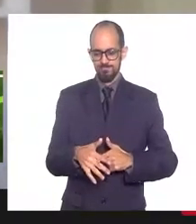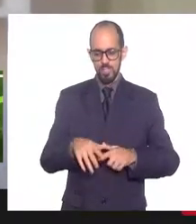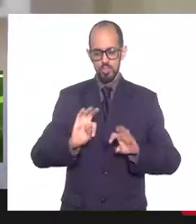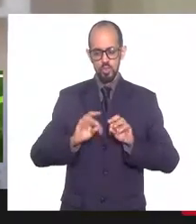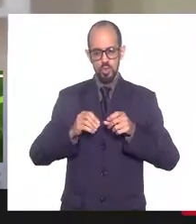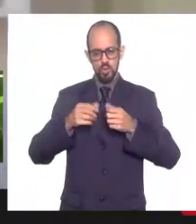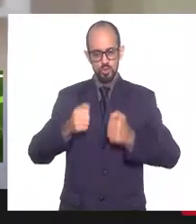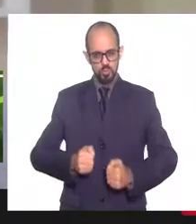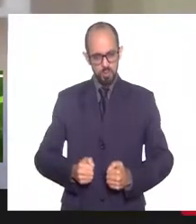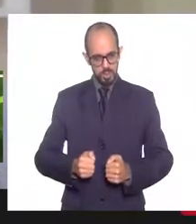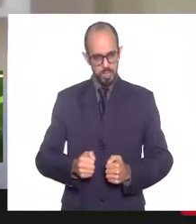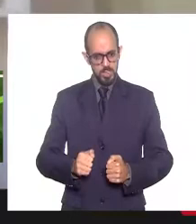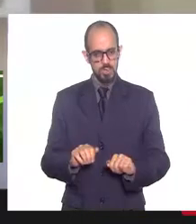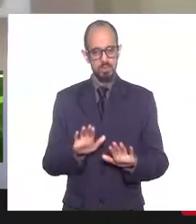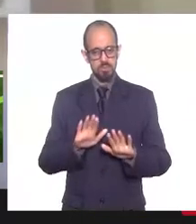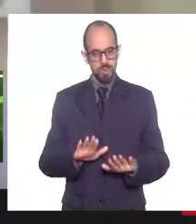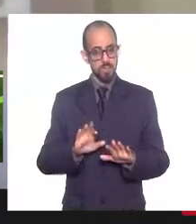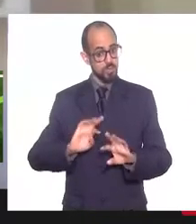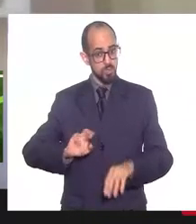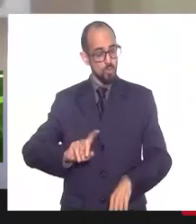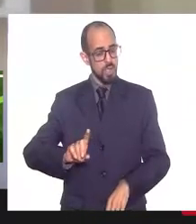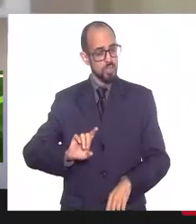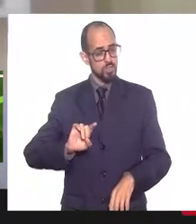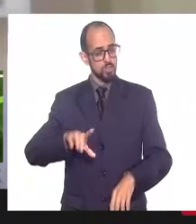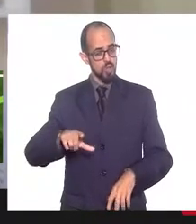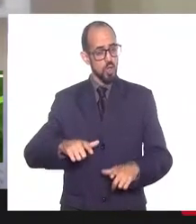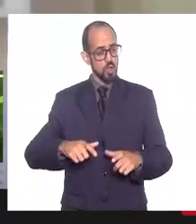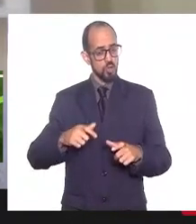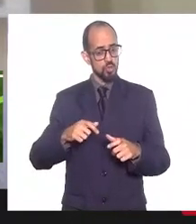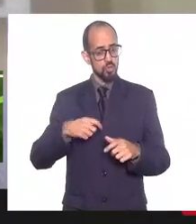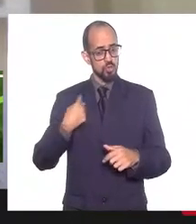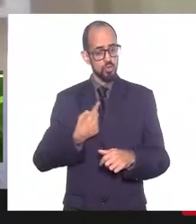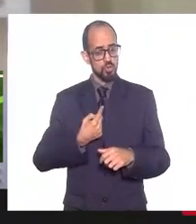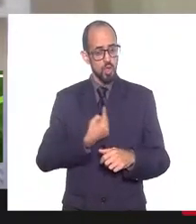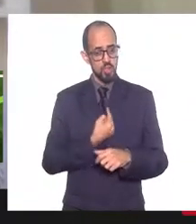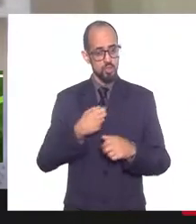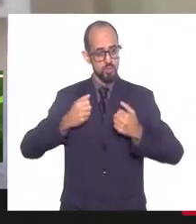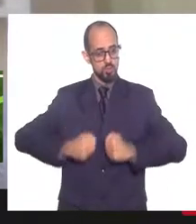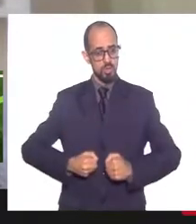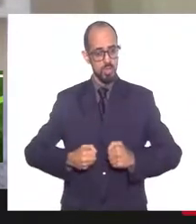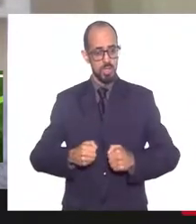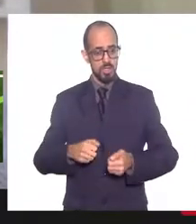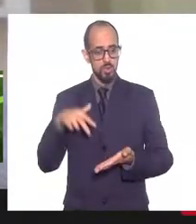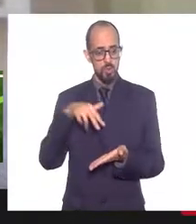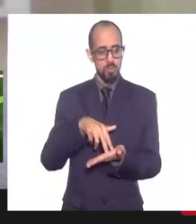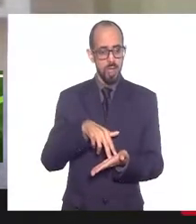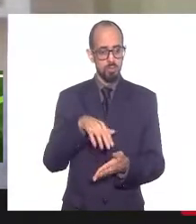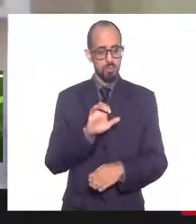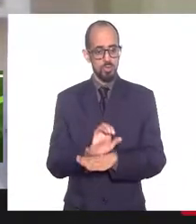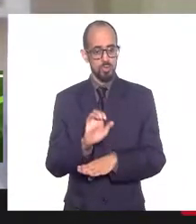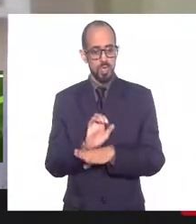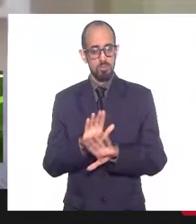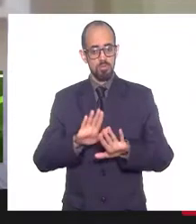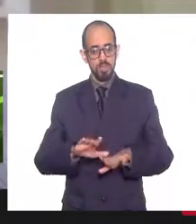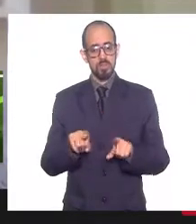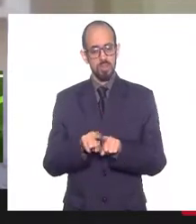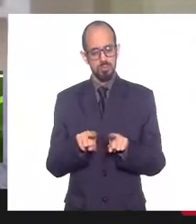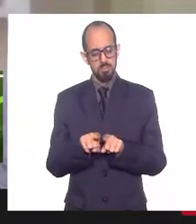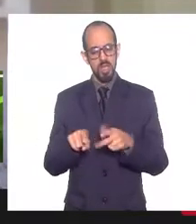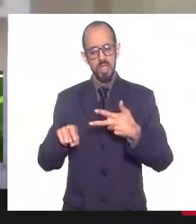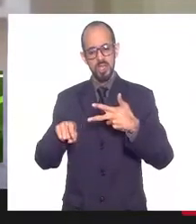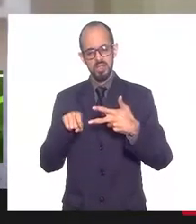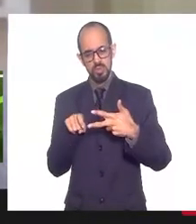nos nossos espaços não ocupados pelo Estado, mas também dos poderes executivos, dos